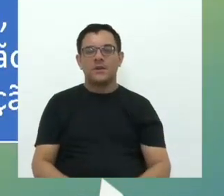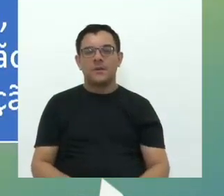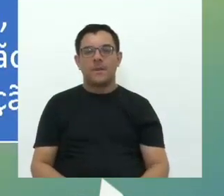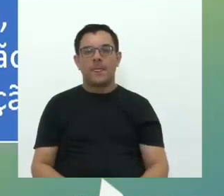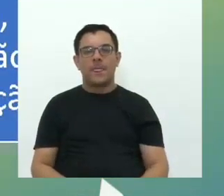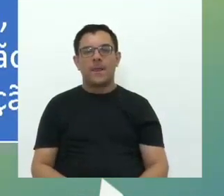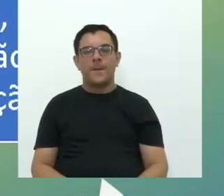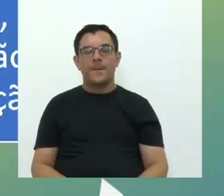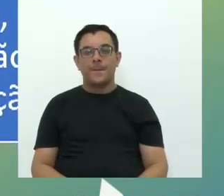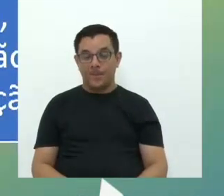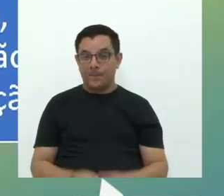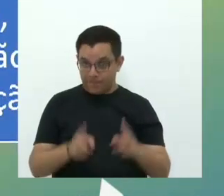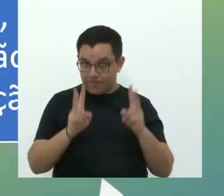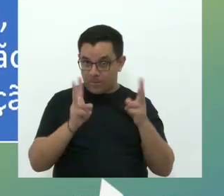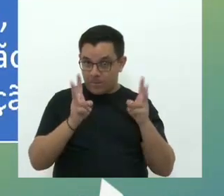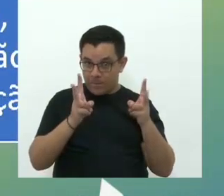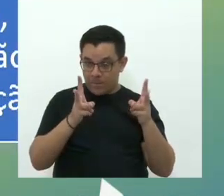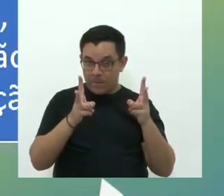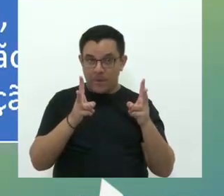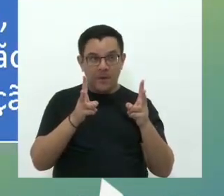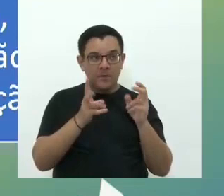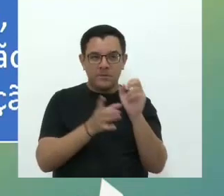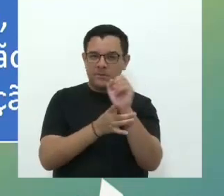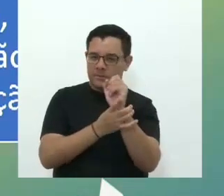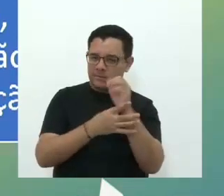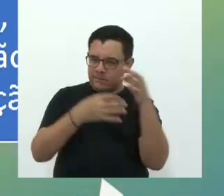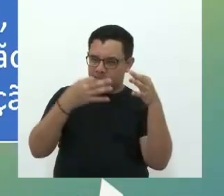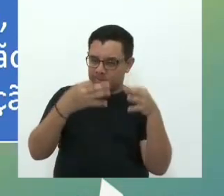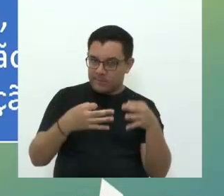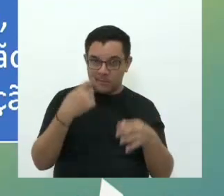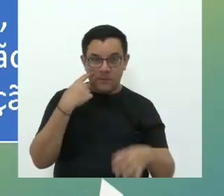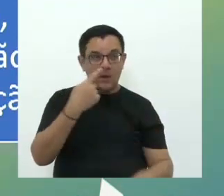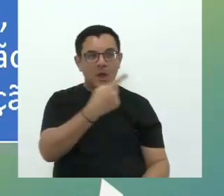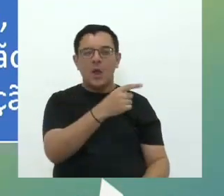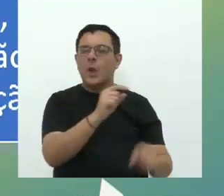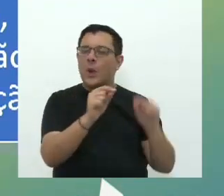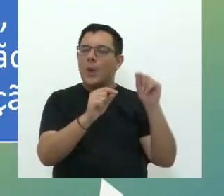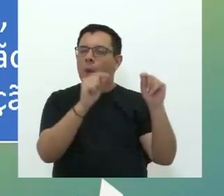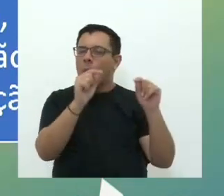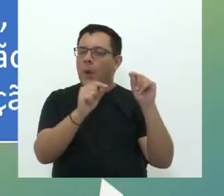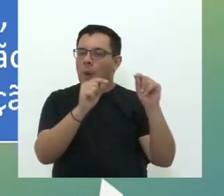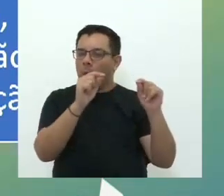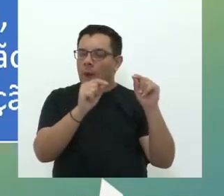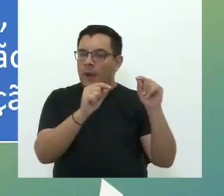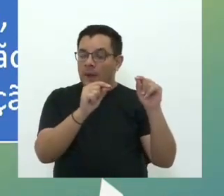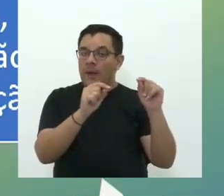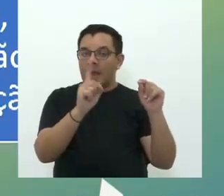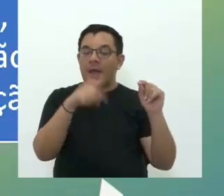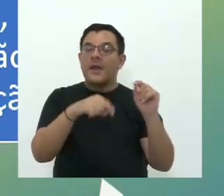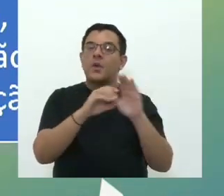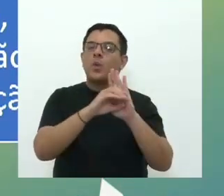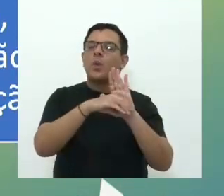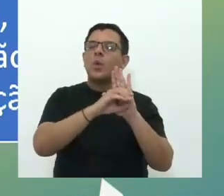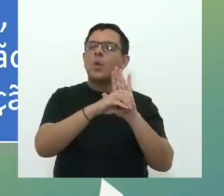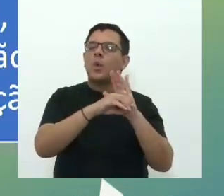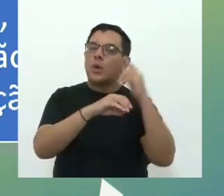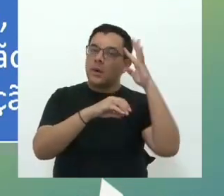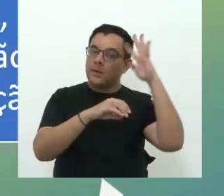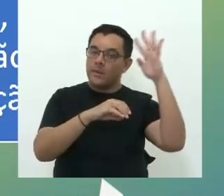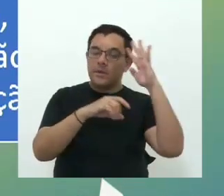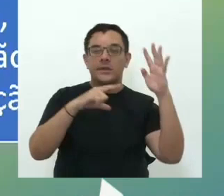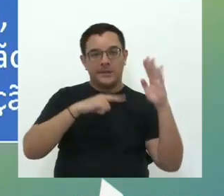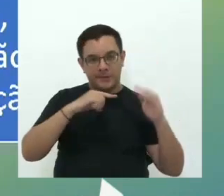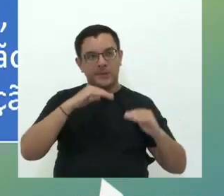vamos seguir aqui na integridade eleitoral que é justamente esse conceito que vem